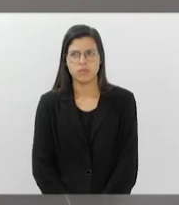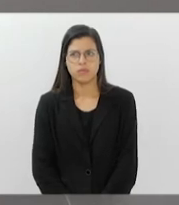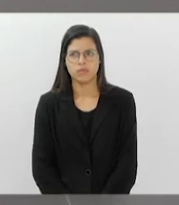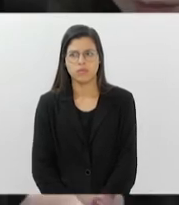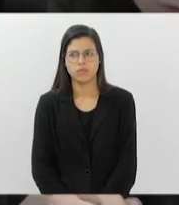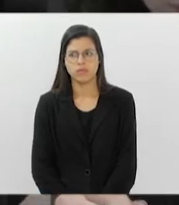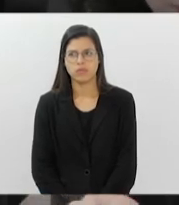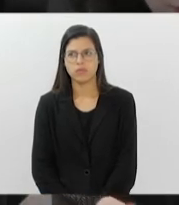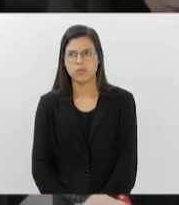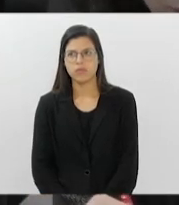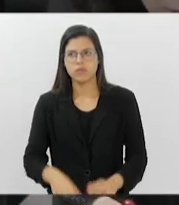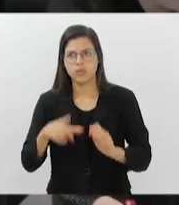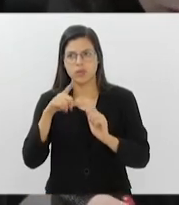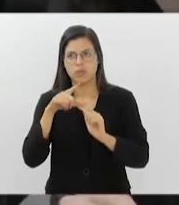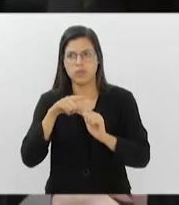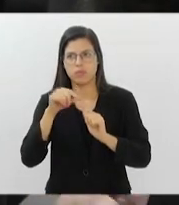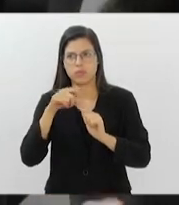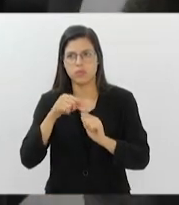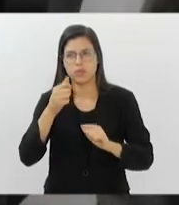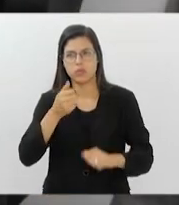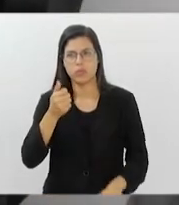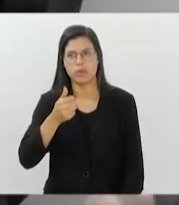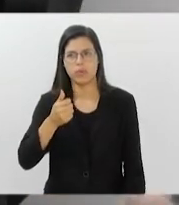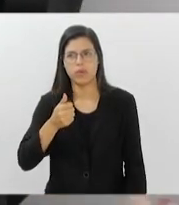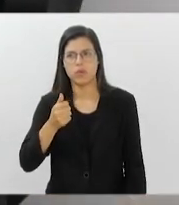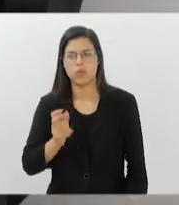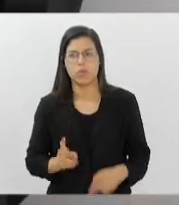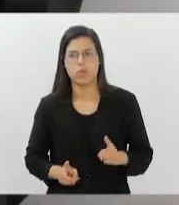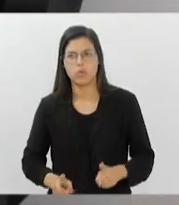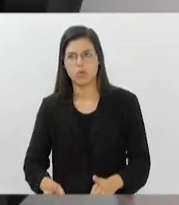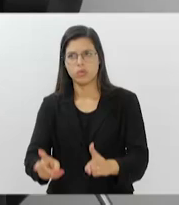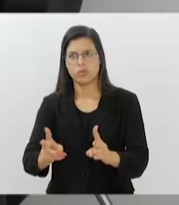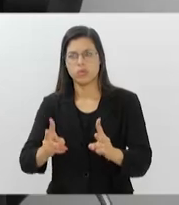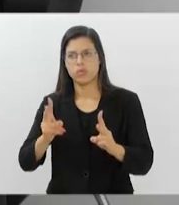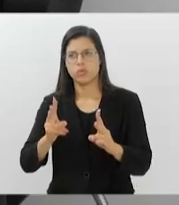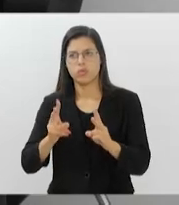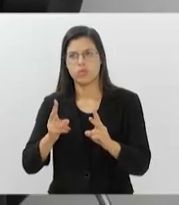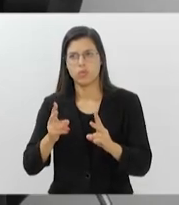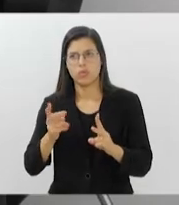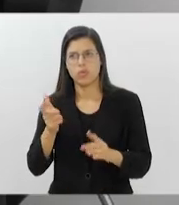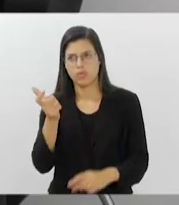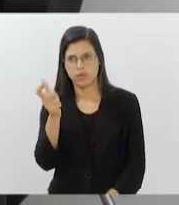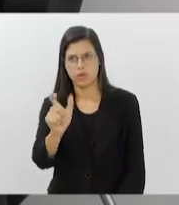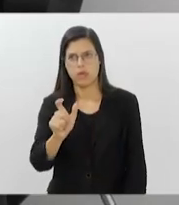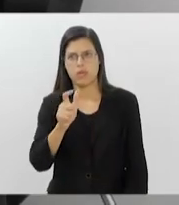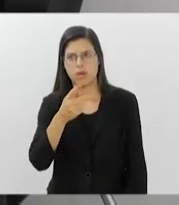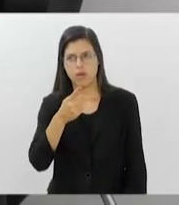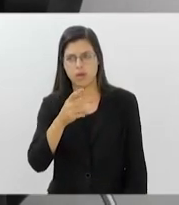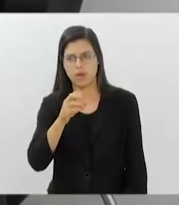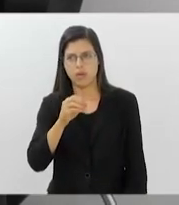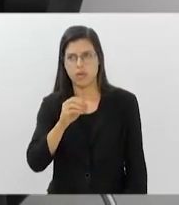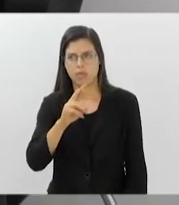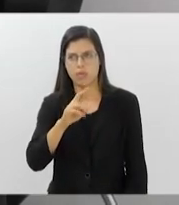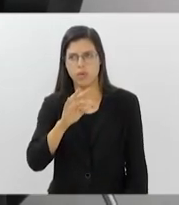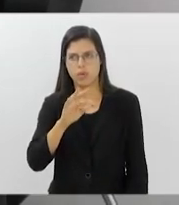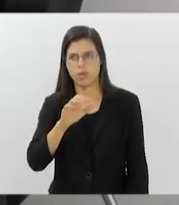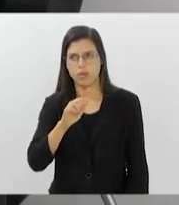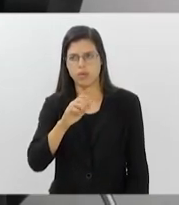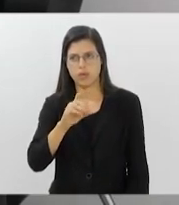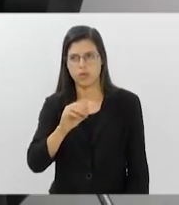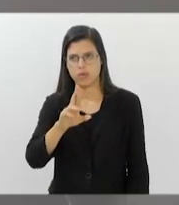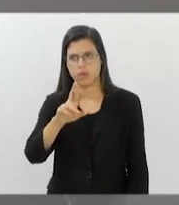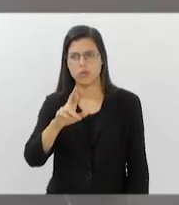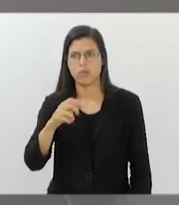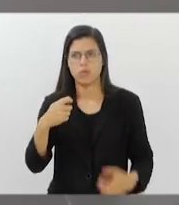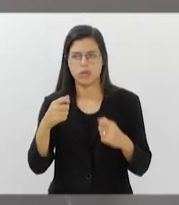É, mas no artigo 1º, tá, continua os portadores de deficiência física. É, tá, tem que corrigir o